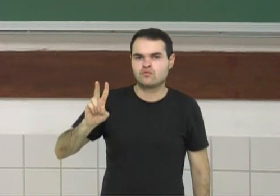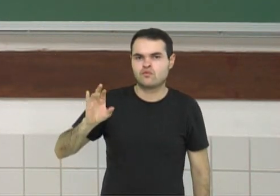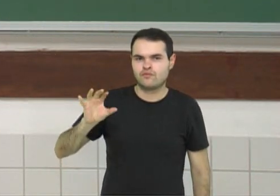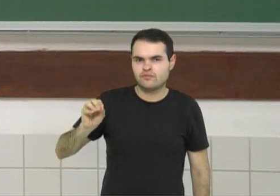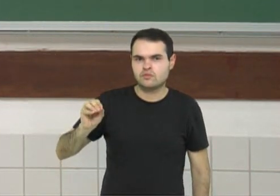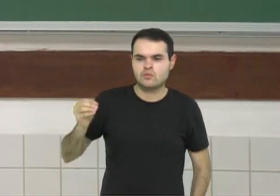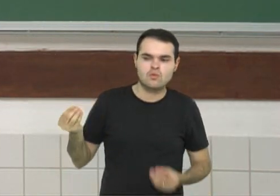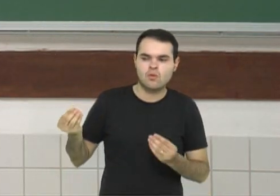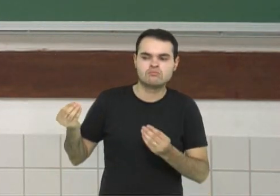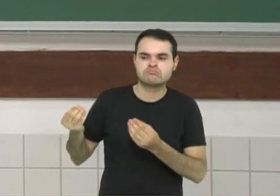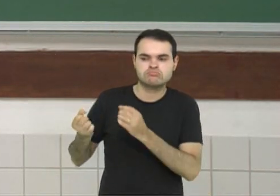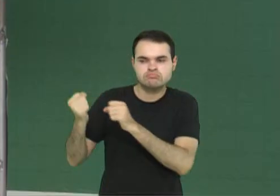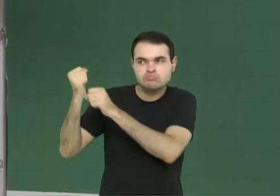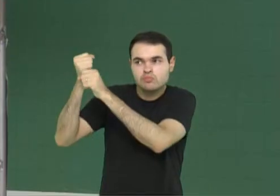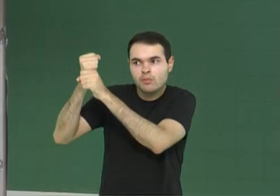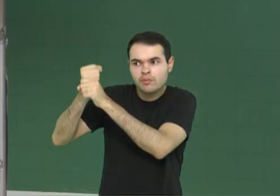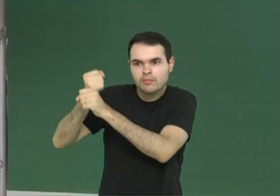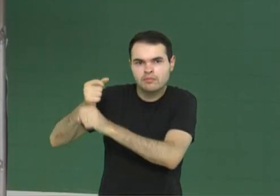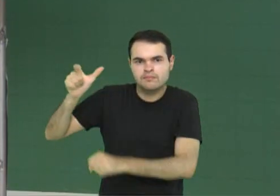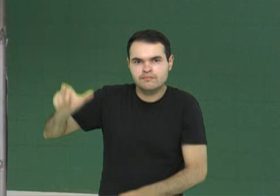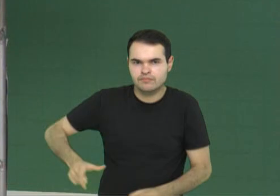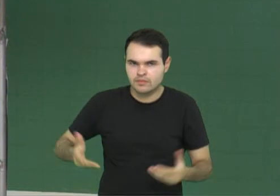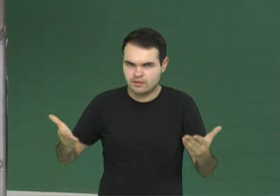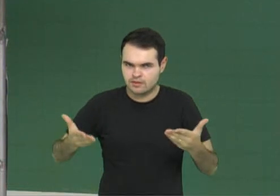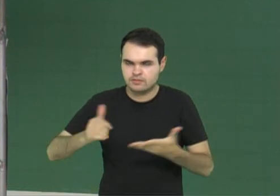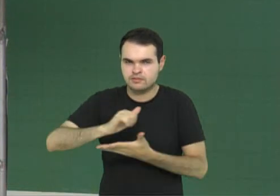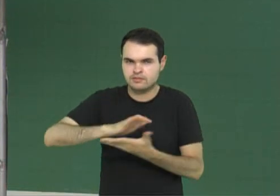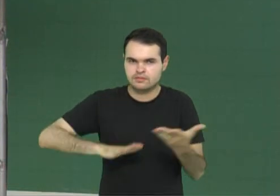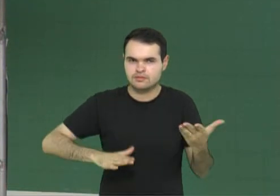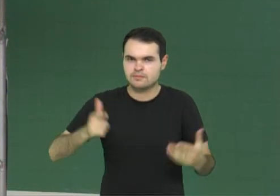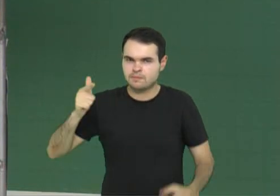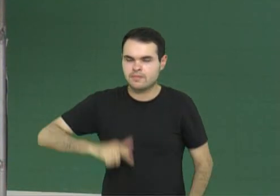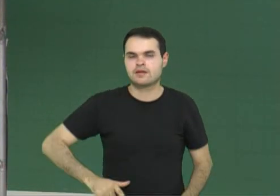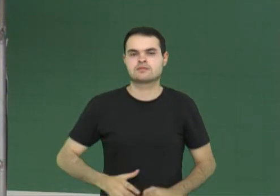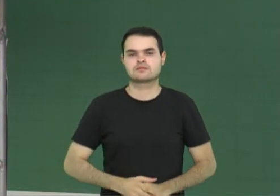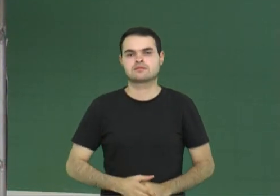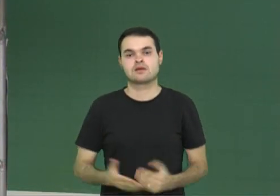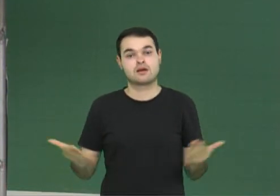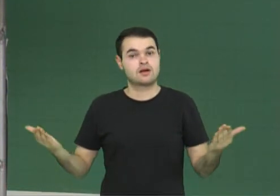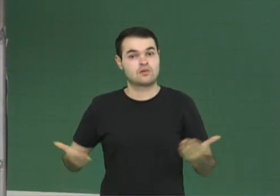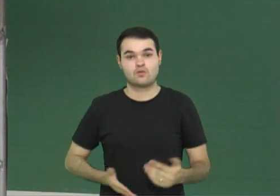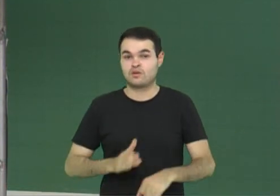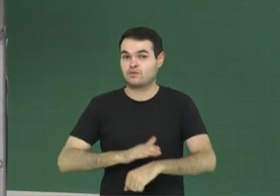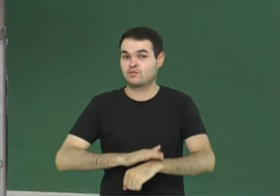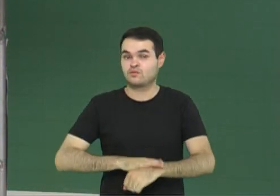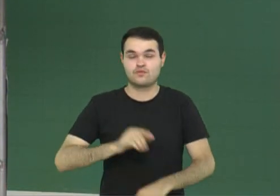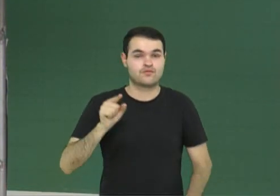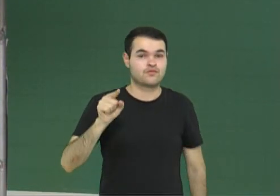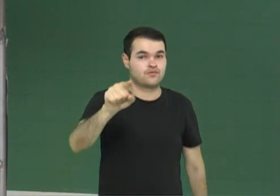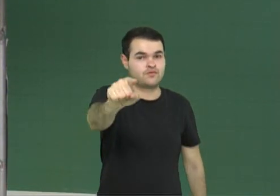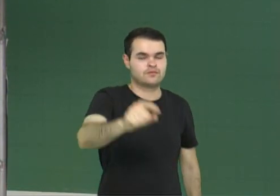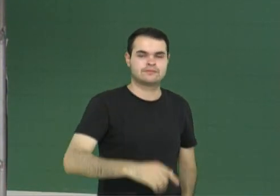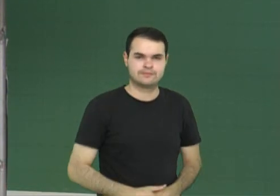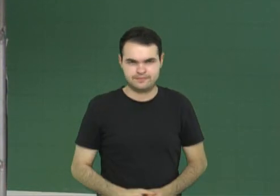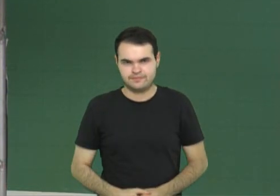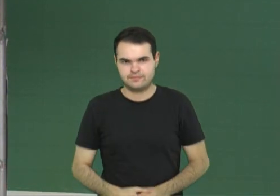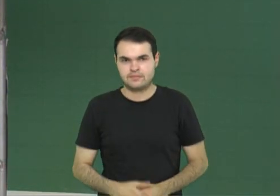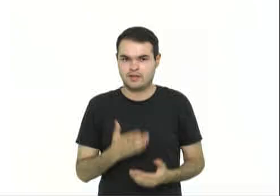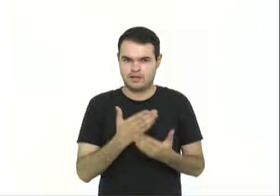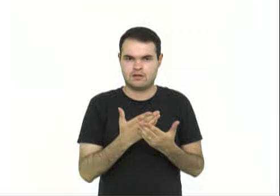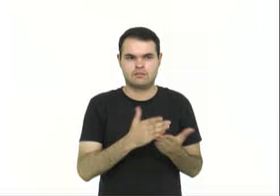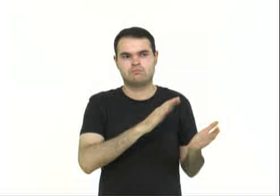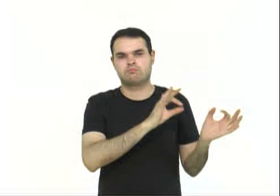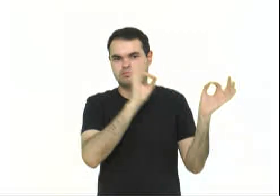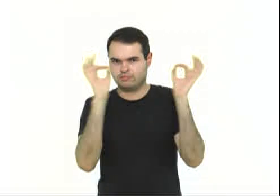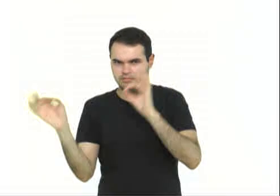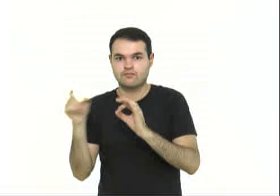seu personagem, nós vamos para mais um exercício. Então agora é a sua vez. A partir do que aprendemos em nossa aula, você